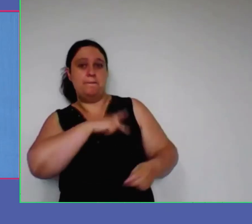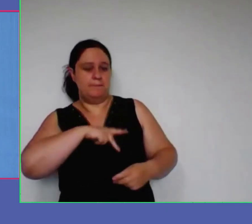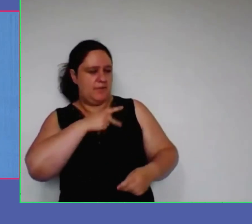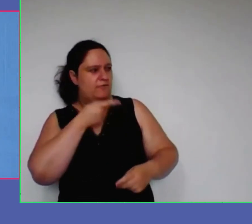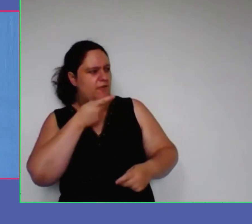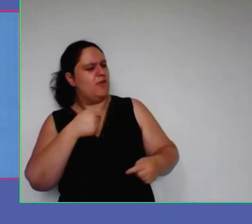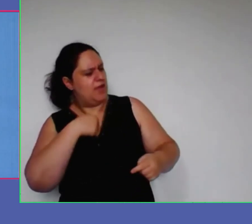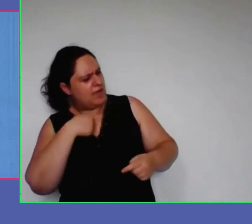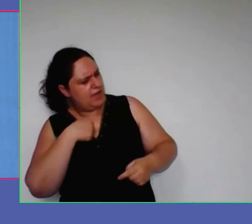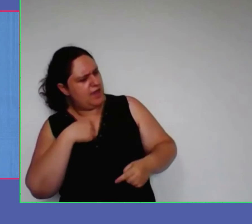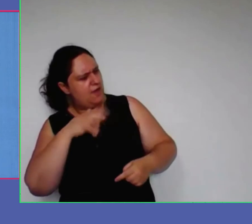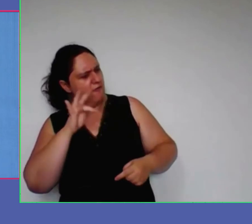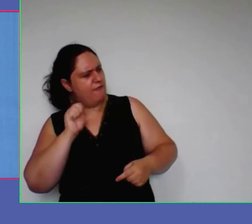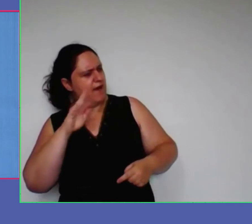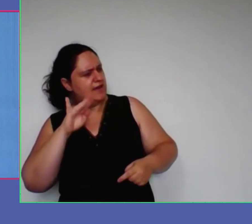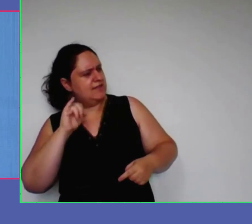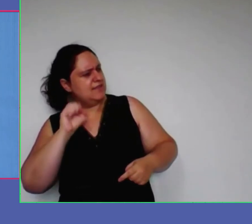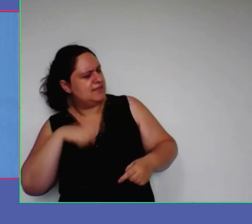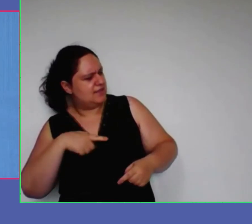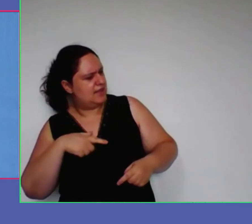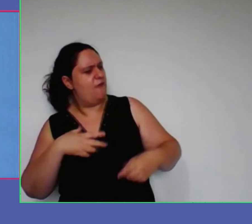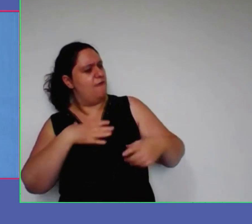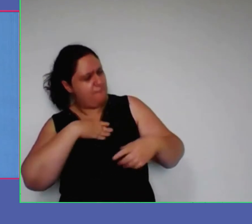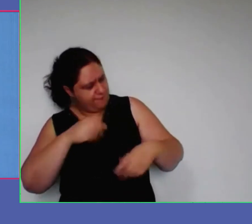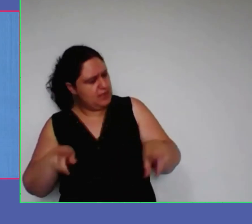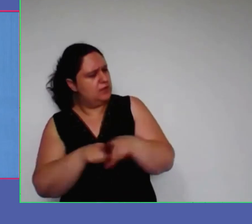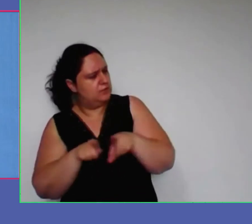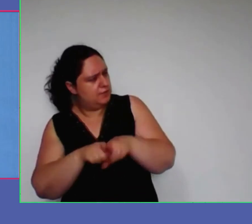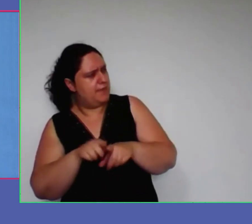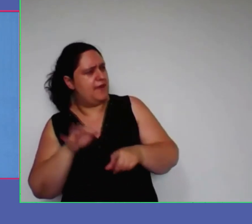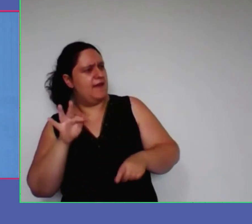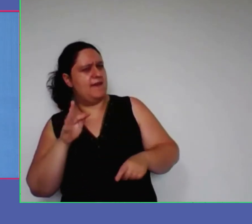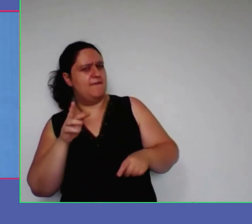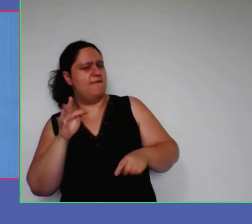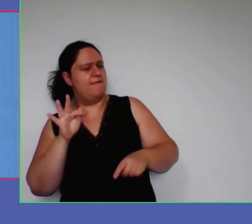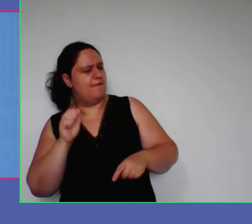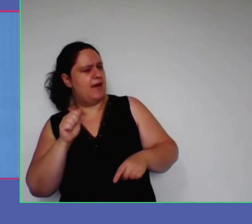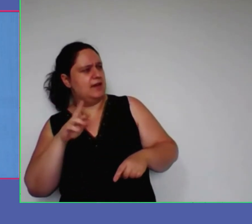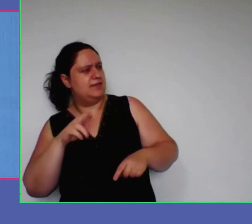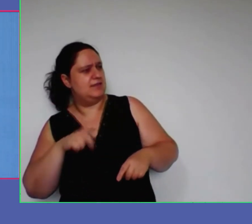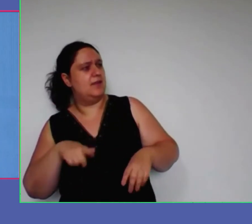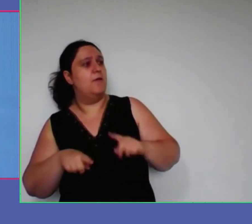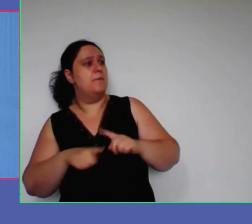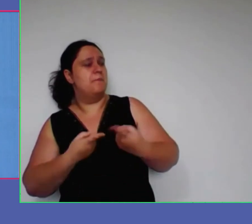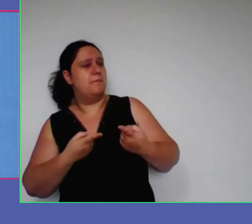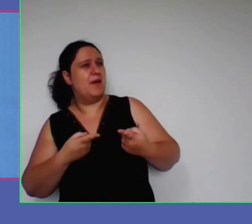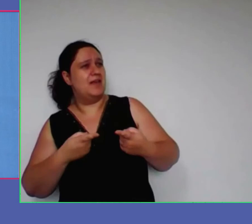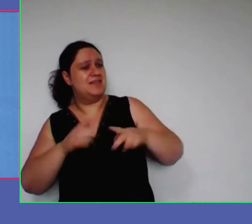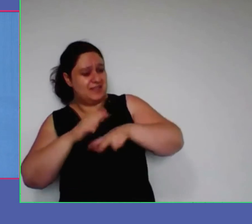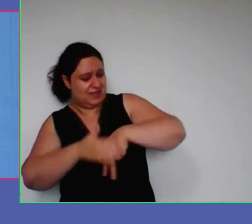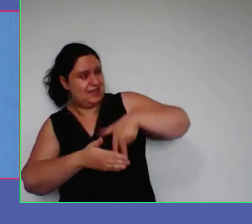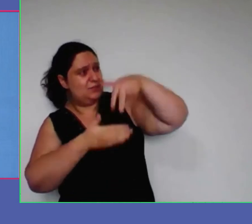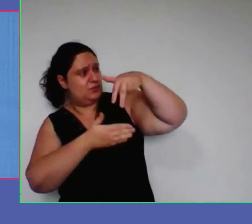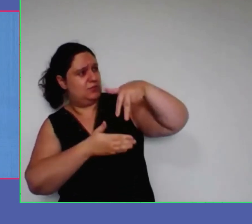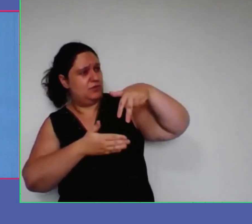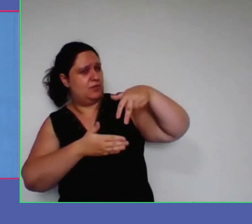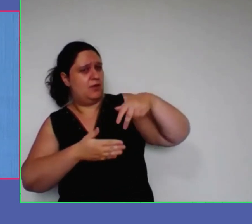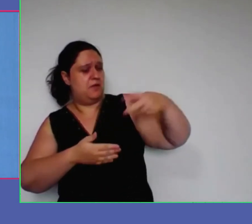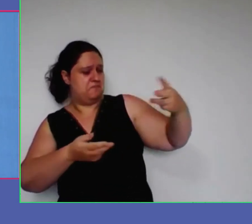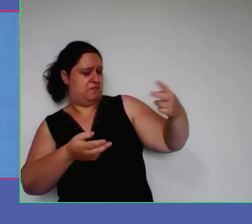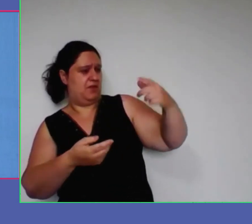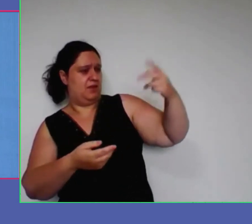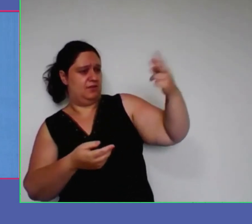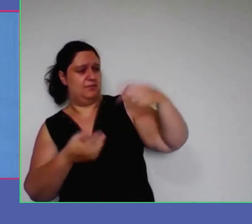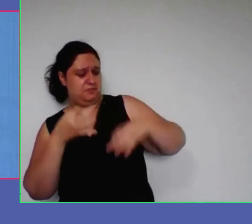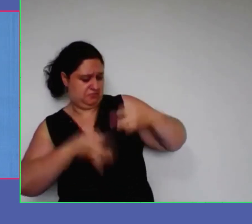sou julgado. Dito essas coisas, levantou-se grande dissensão entre os fariseus e saduceus,